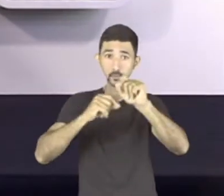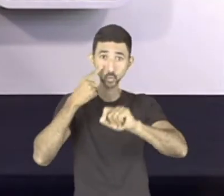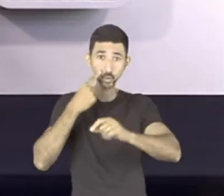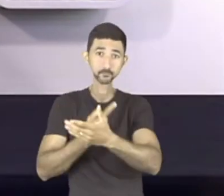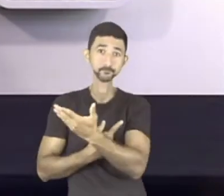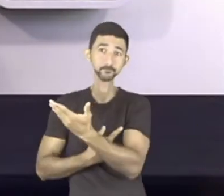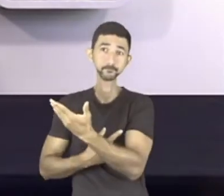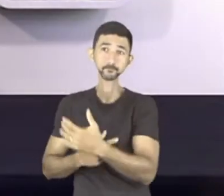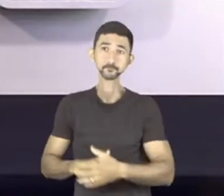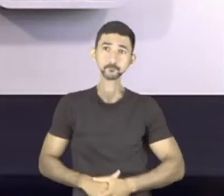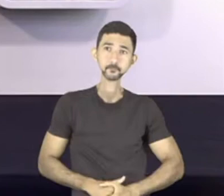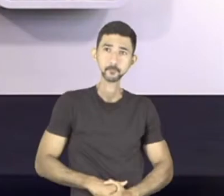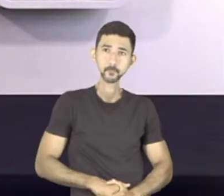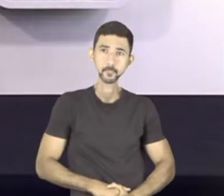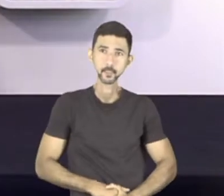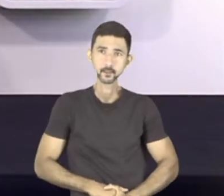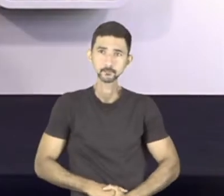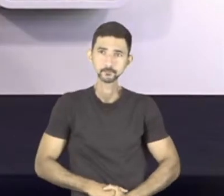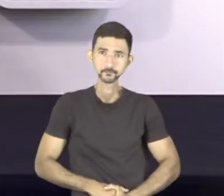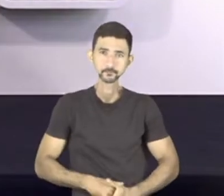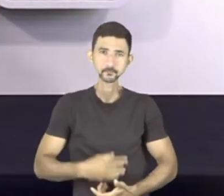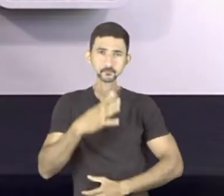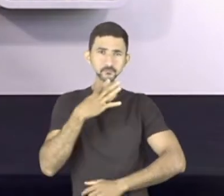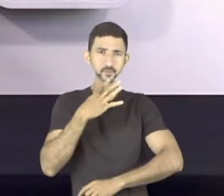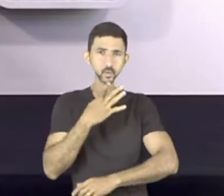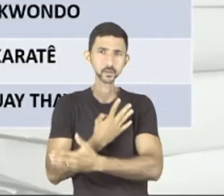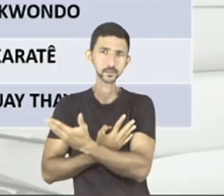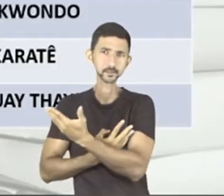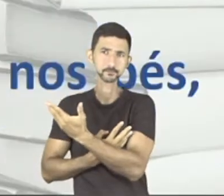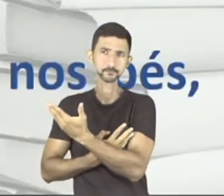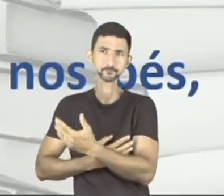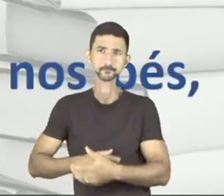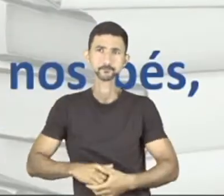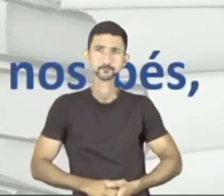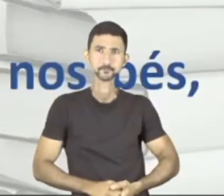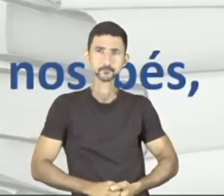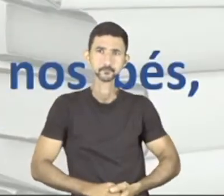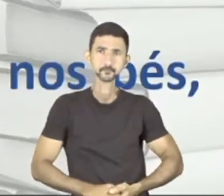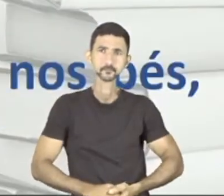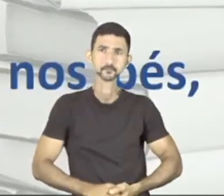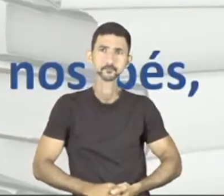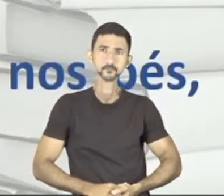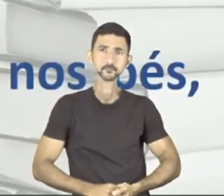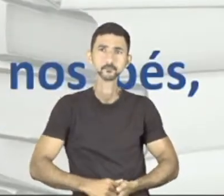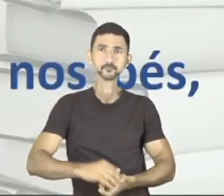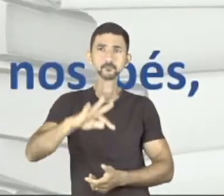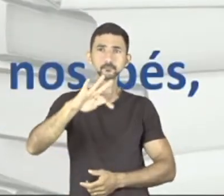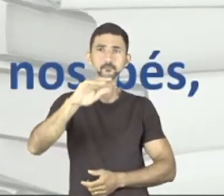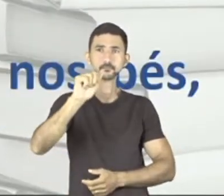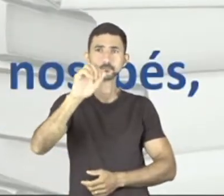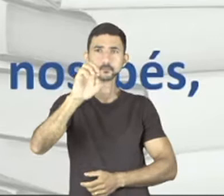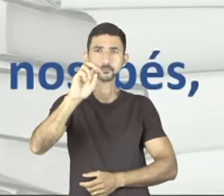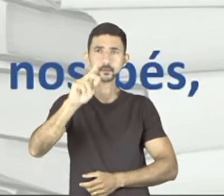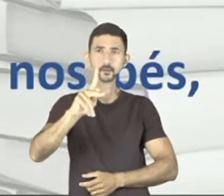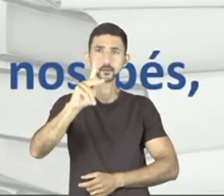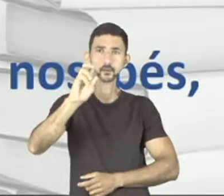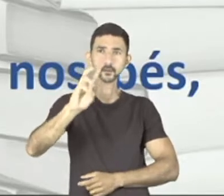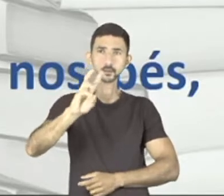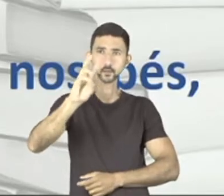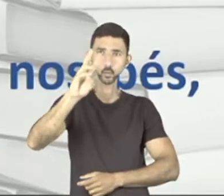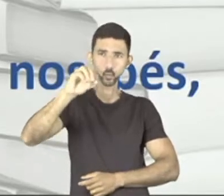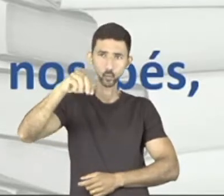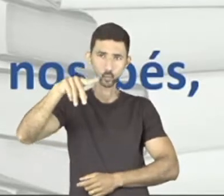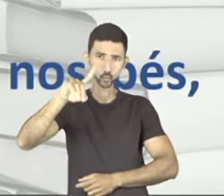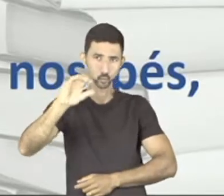é o Taekwondo. Vamos conhecer um pouco do Taekwondo? Aqui na nossa tela.